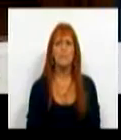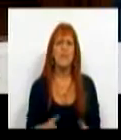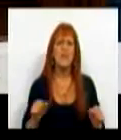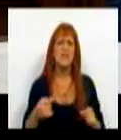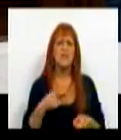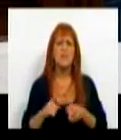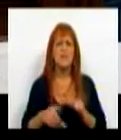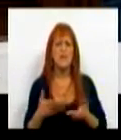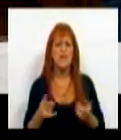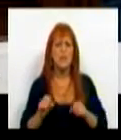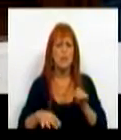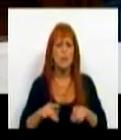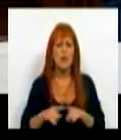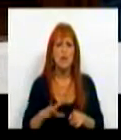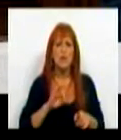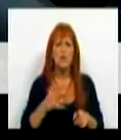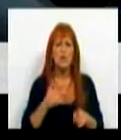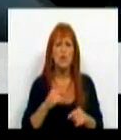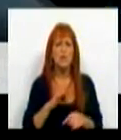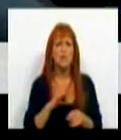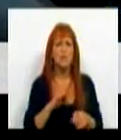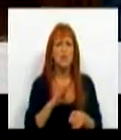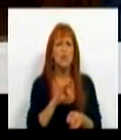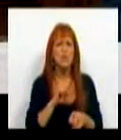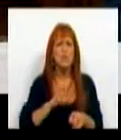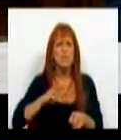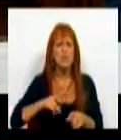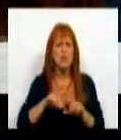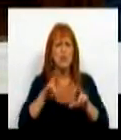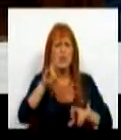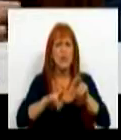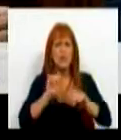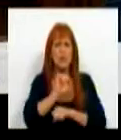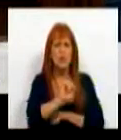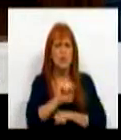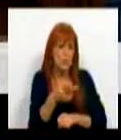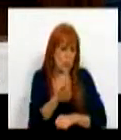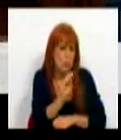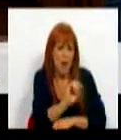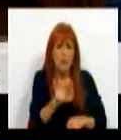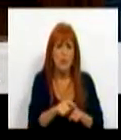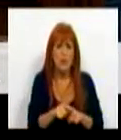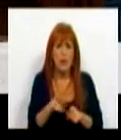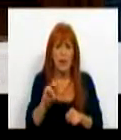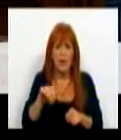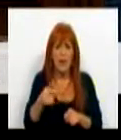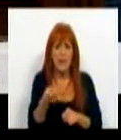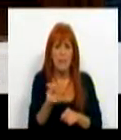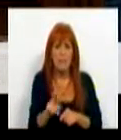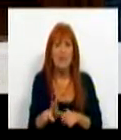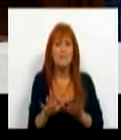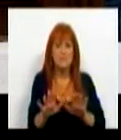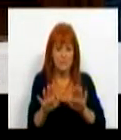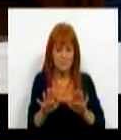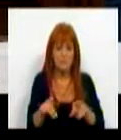Sim, mas o que está aqui em causa, Sr. Doutor, é que... Os quais 100 milhões foram dos acionistas do banco, portanto, da Rentipar. Percebe, a questão